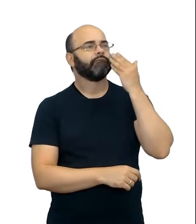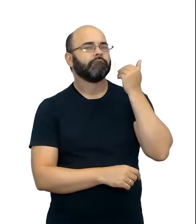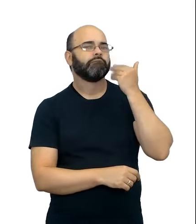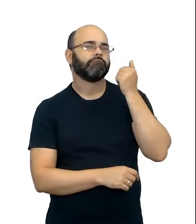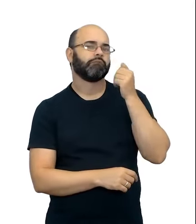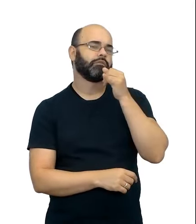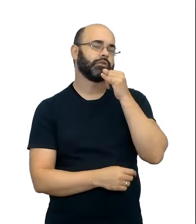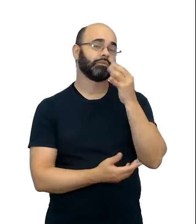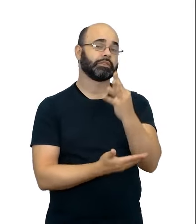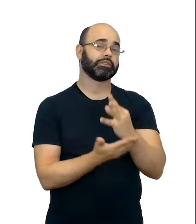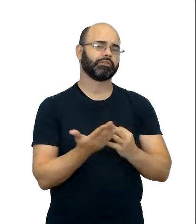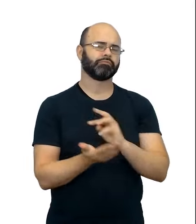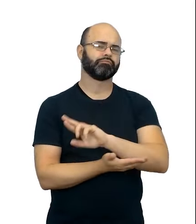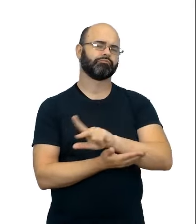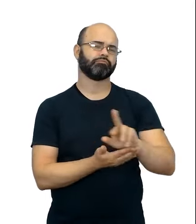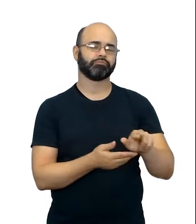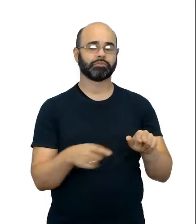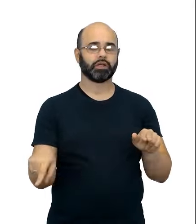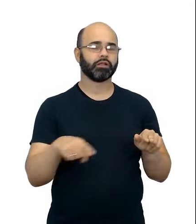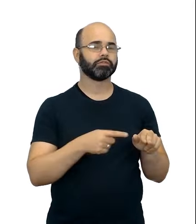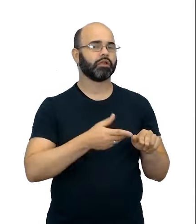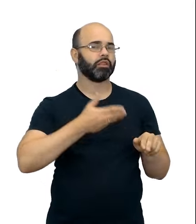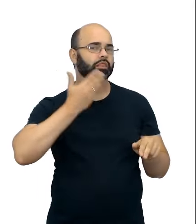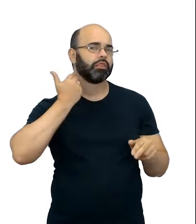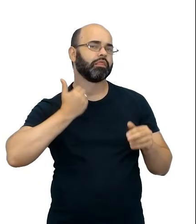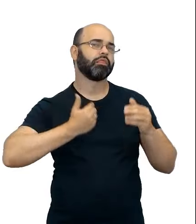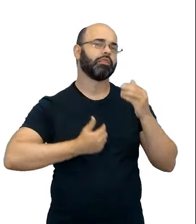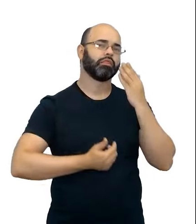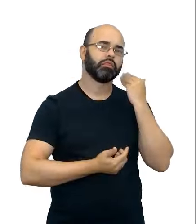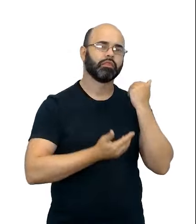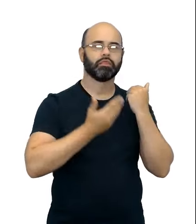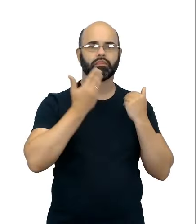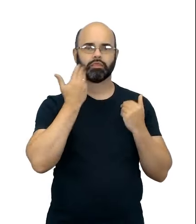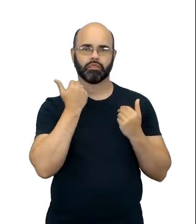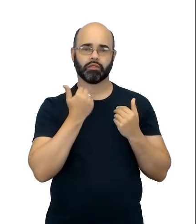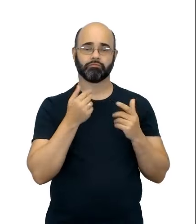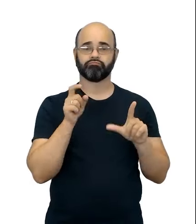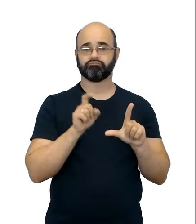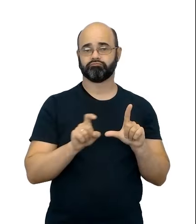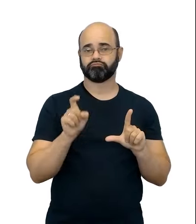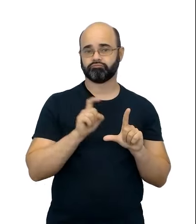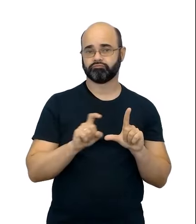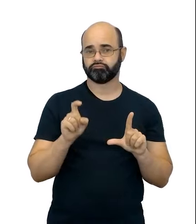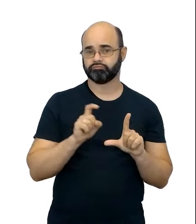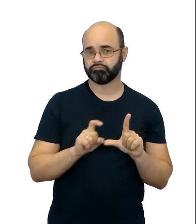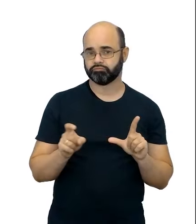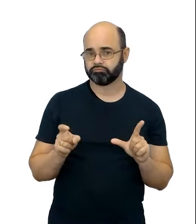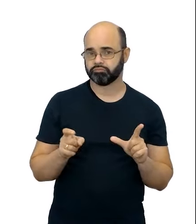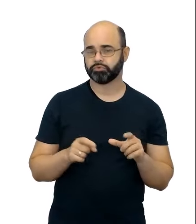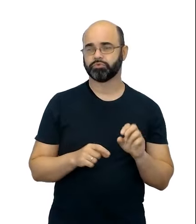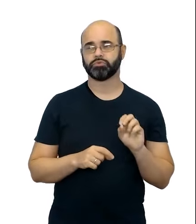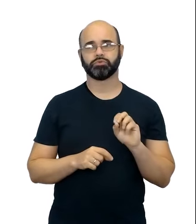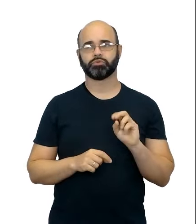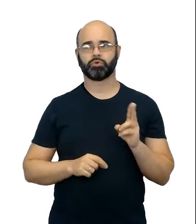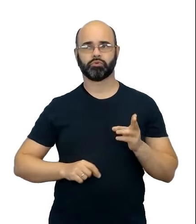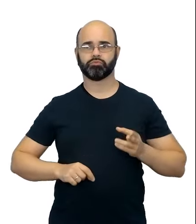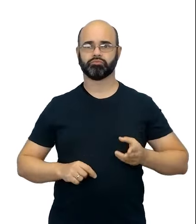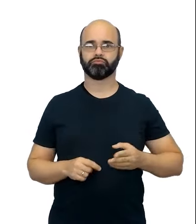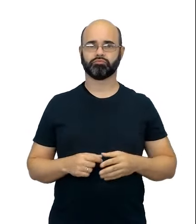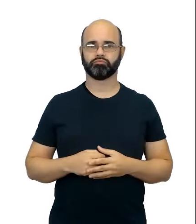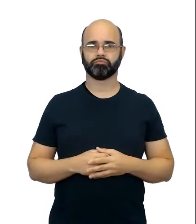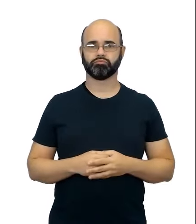textos diferenciados, textos nos meios digitais, textos que são diferentes